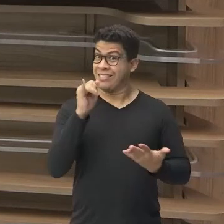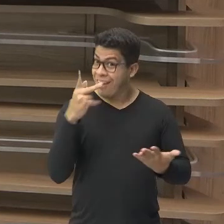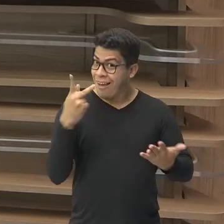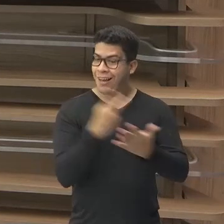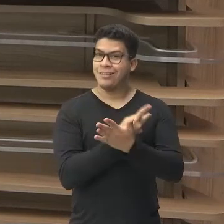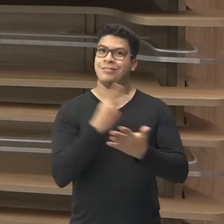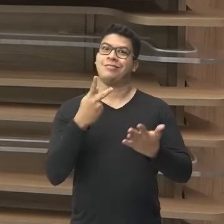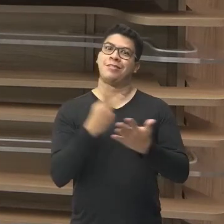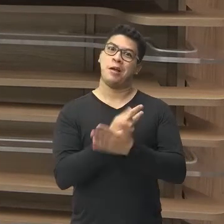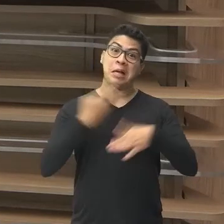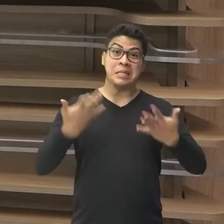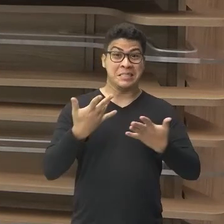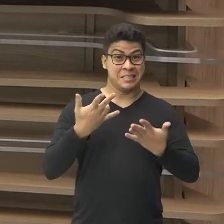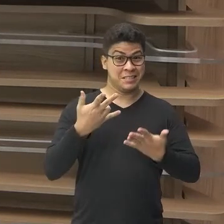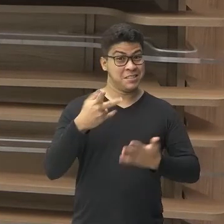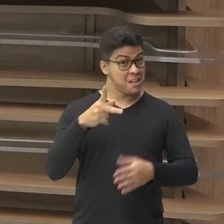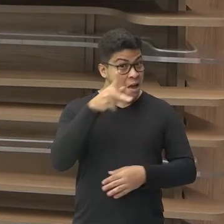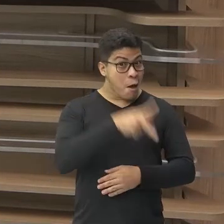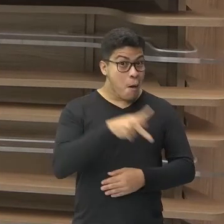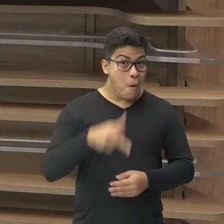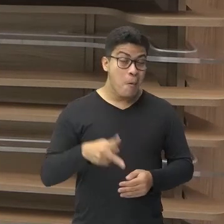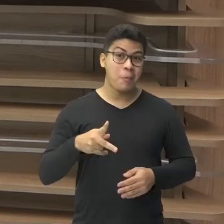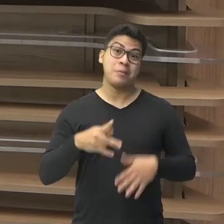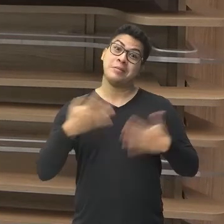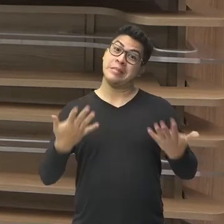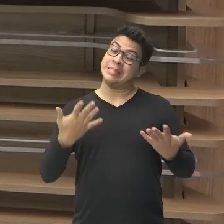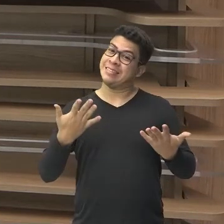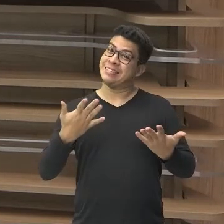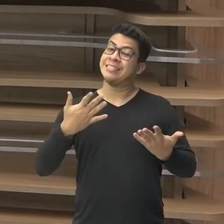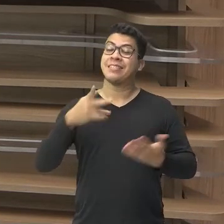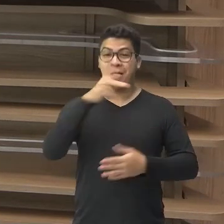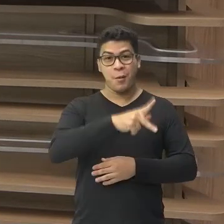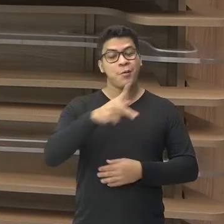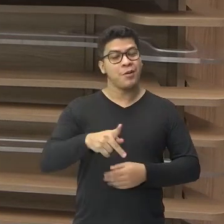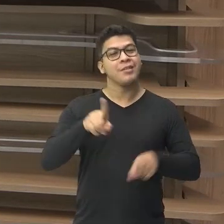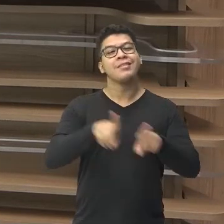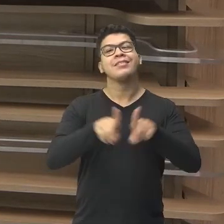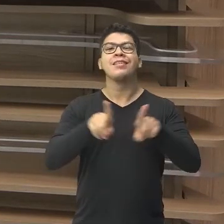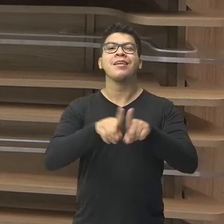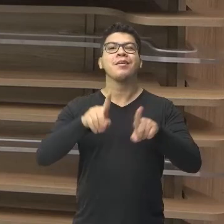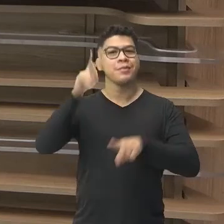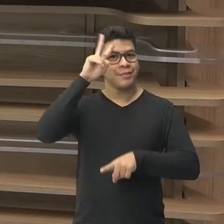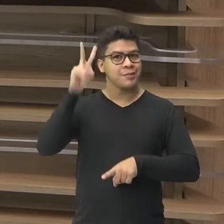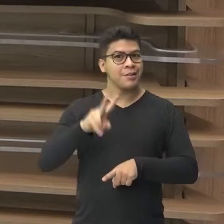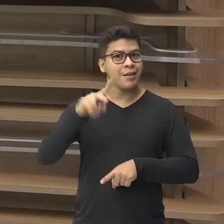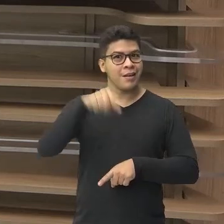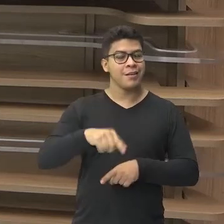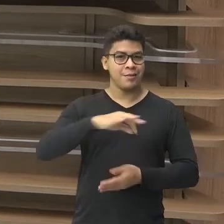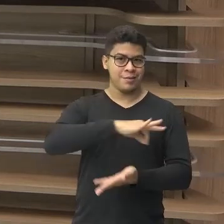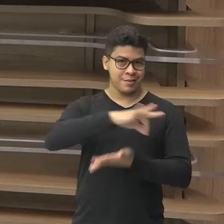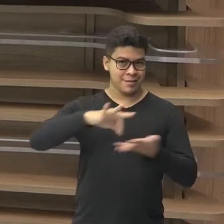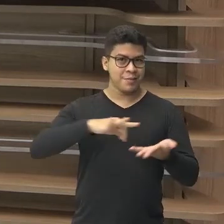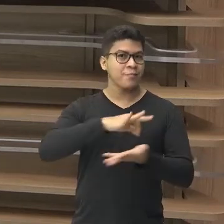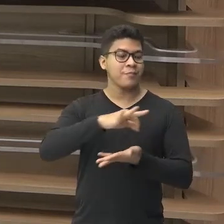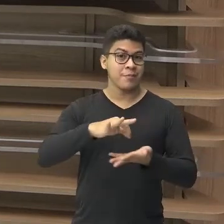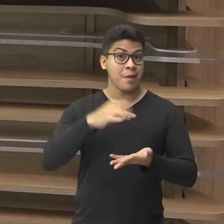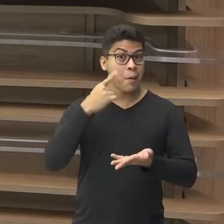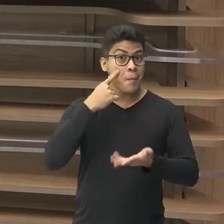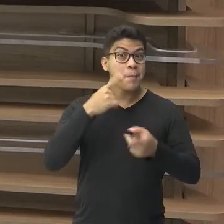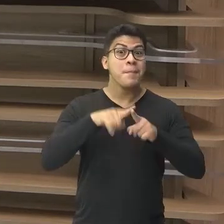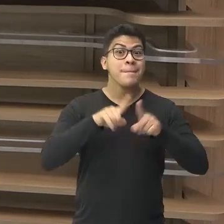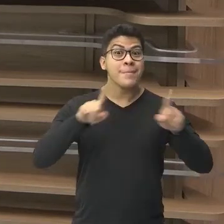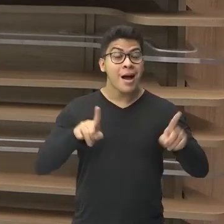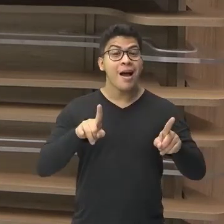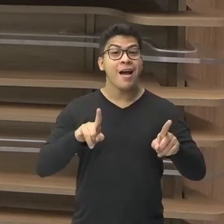ficar feio, né, professor Ananias, que é professor de História também, aqui do CMEAN. Mas a Érica